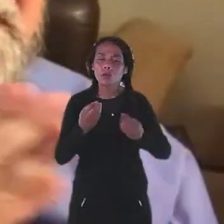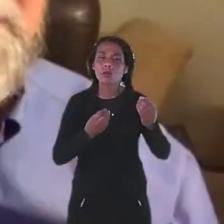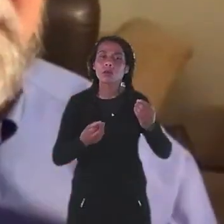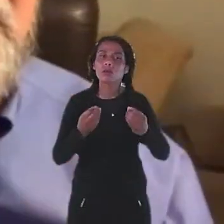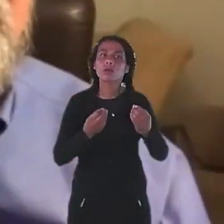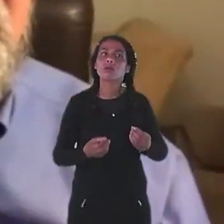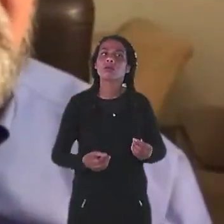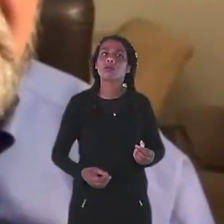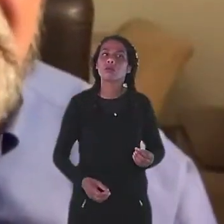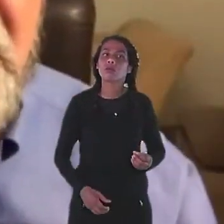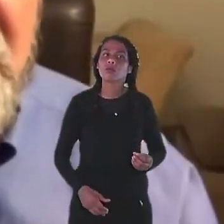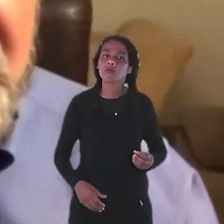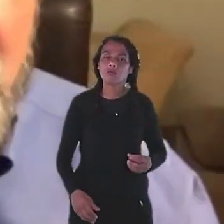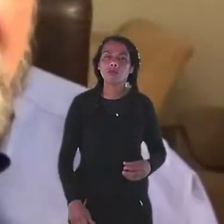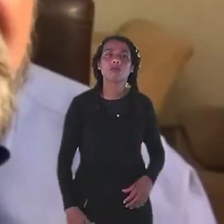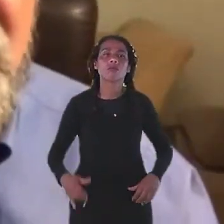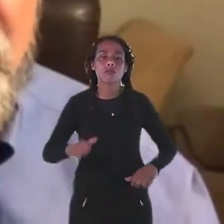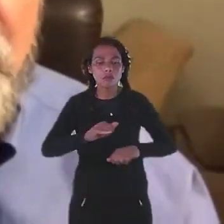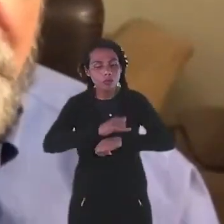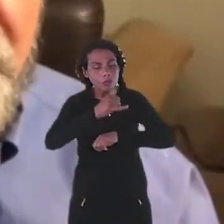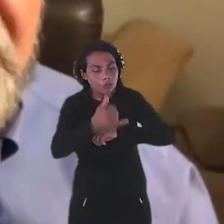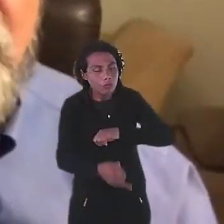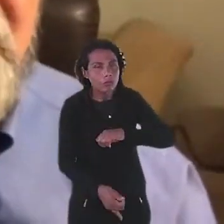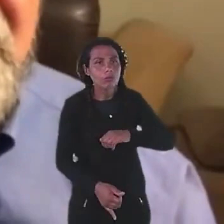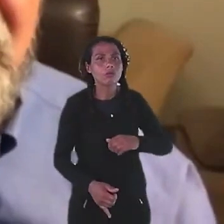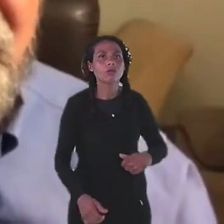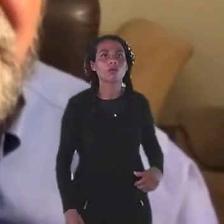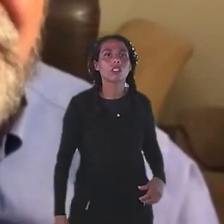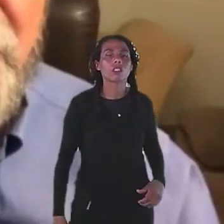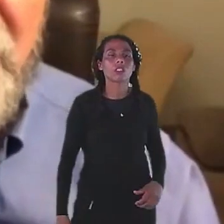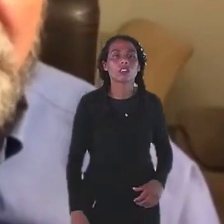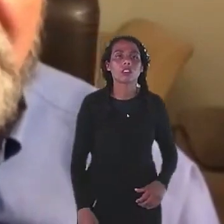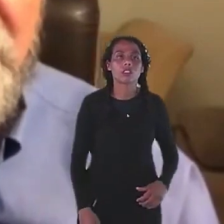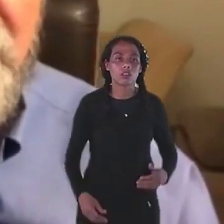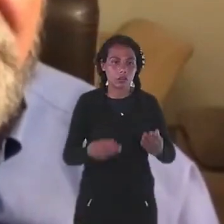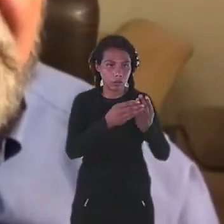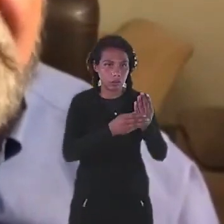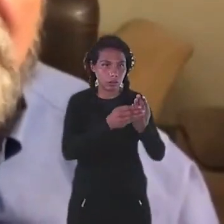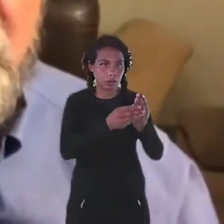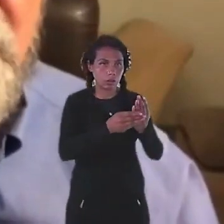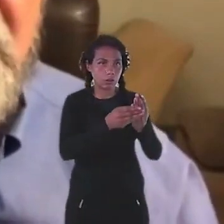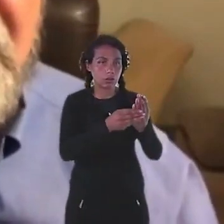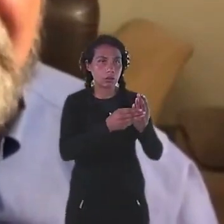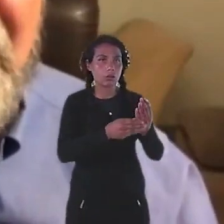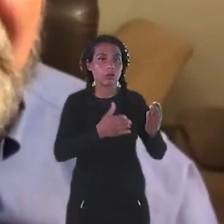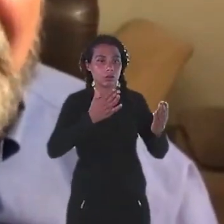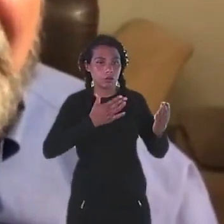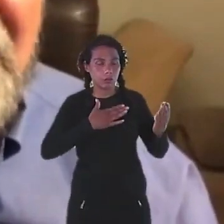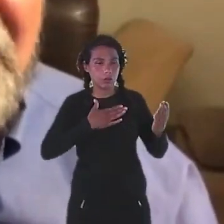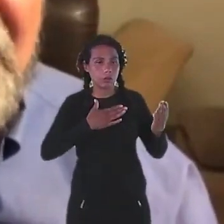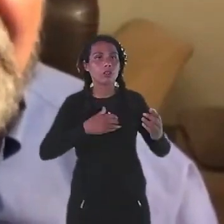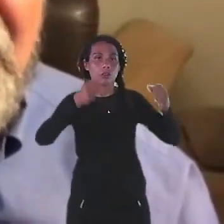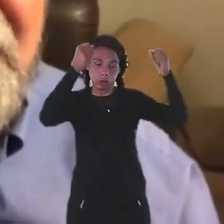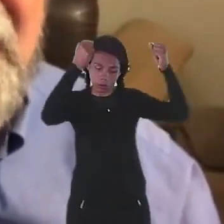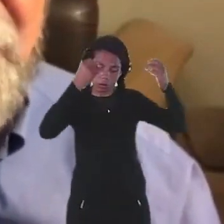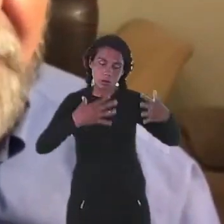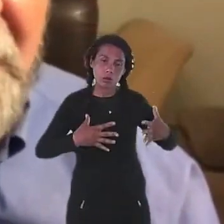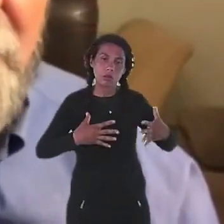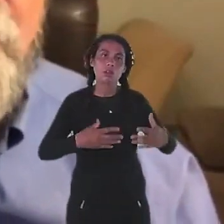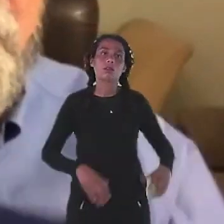sincronizado as mentes da comunidade Hutu, né, com mensagens de ódio aos Tutsis, como